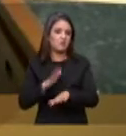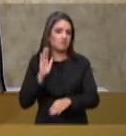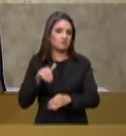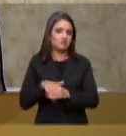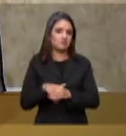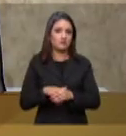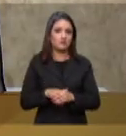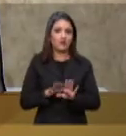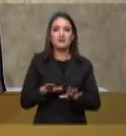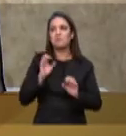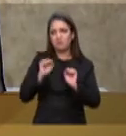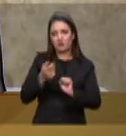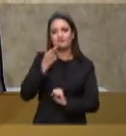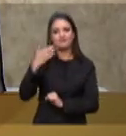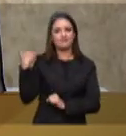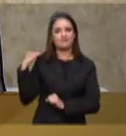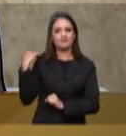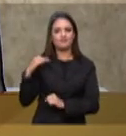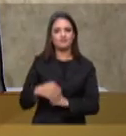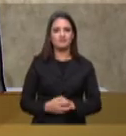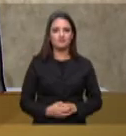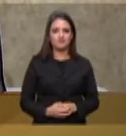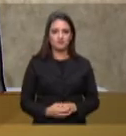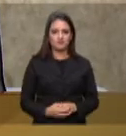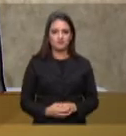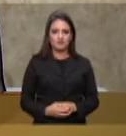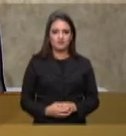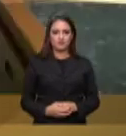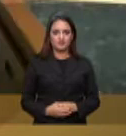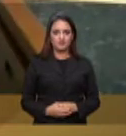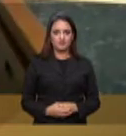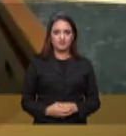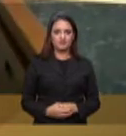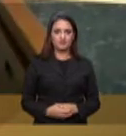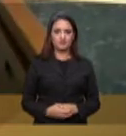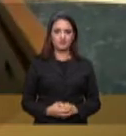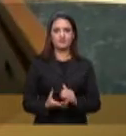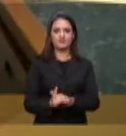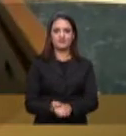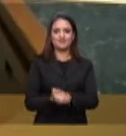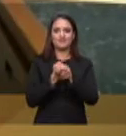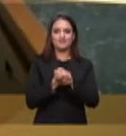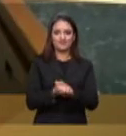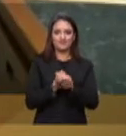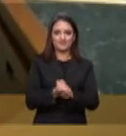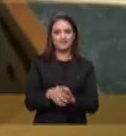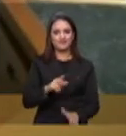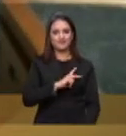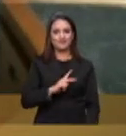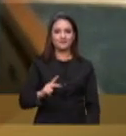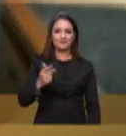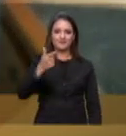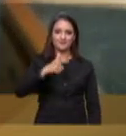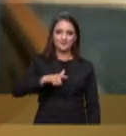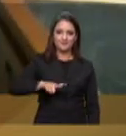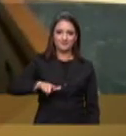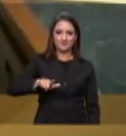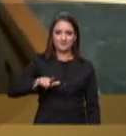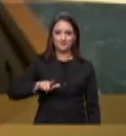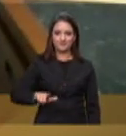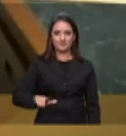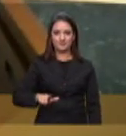Então, Vossa Excelência tem a palavra. Senhor presidente, mais uma vez cumprimentando Vossa Excelência,